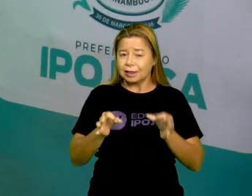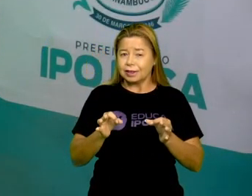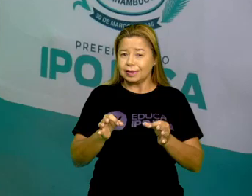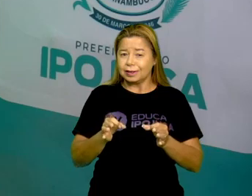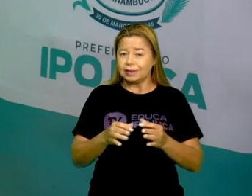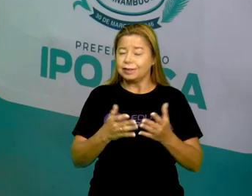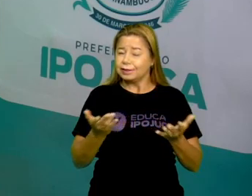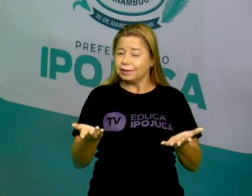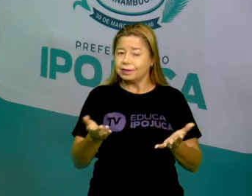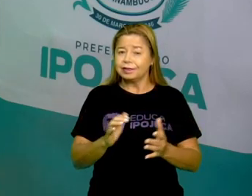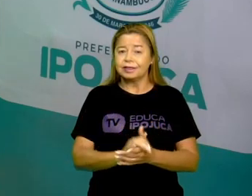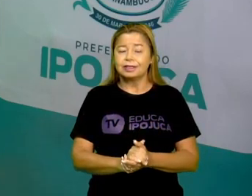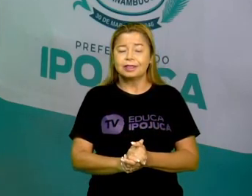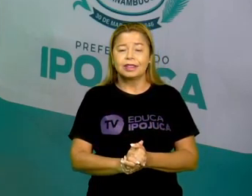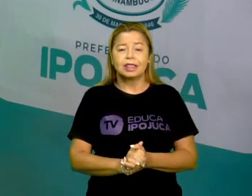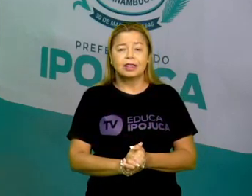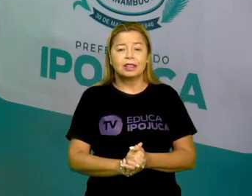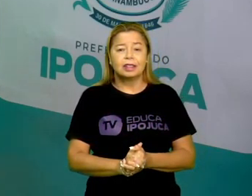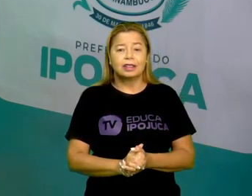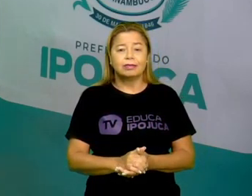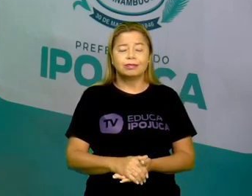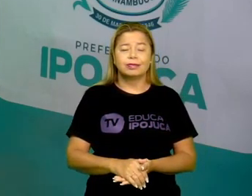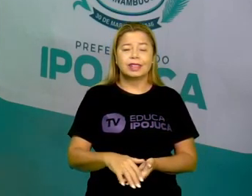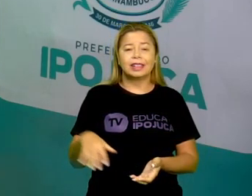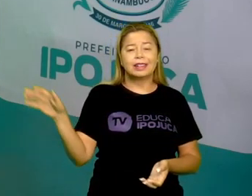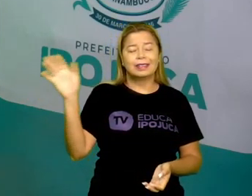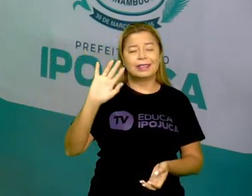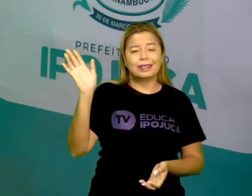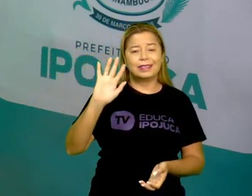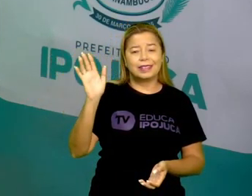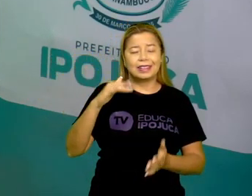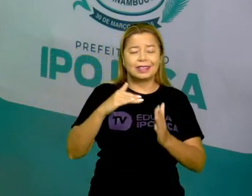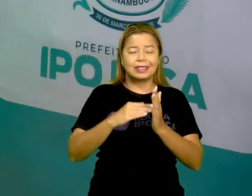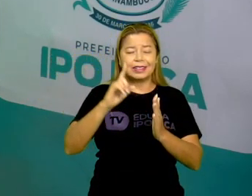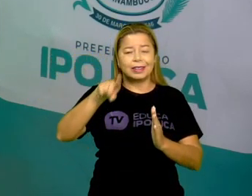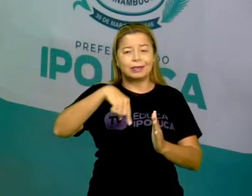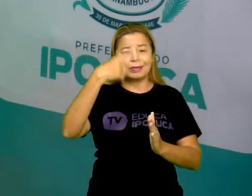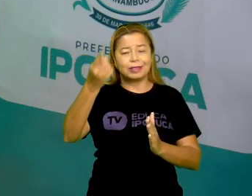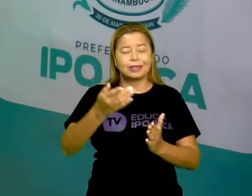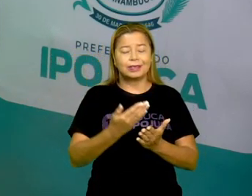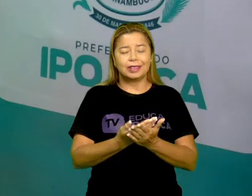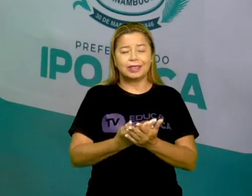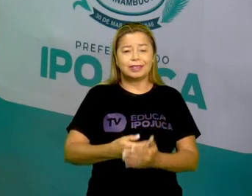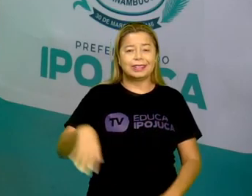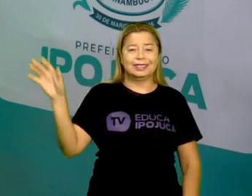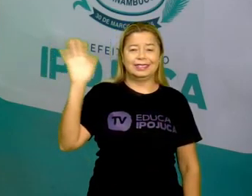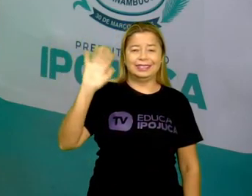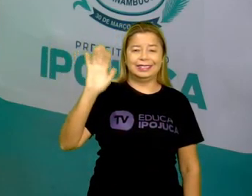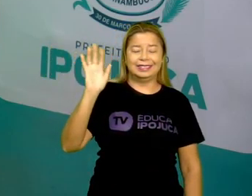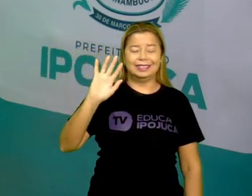aula a gente vai ver mais, tá bom? Um abraço para você e até a próxima aula. Tchau, tchau!